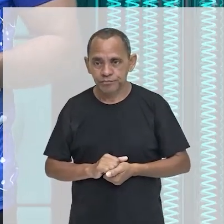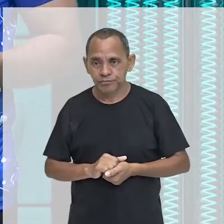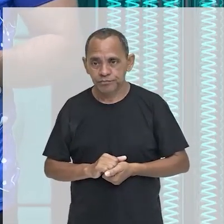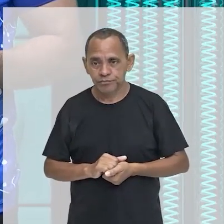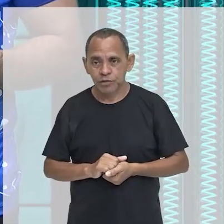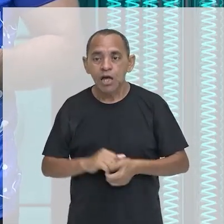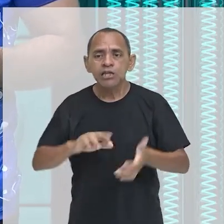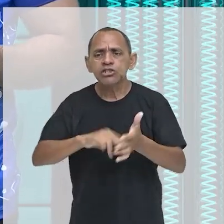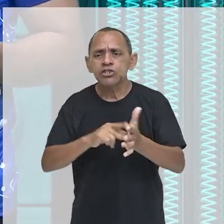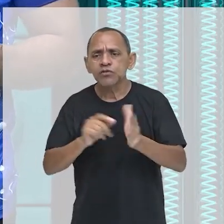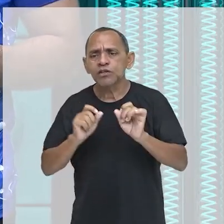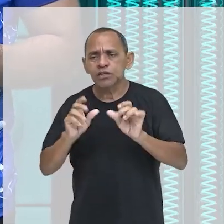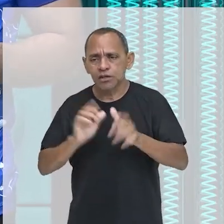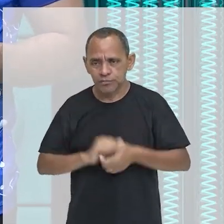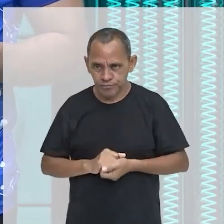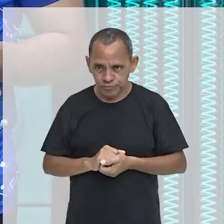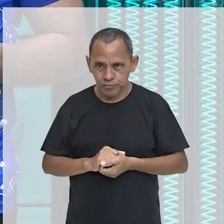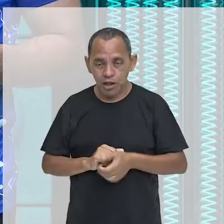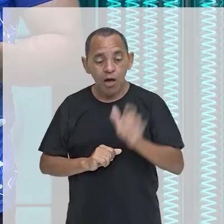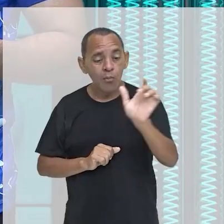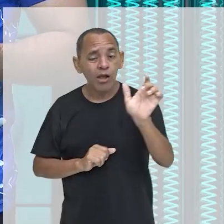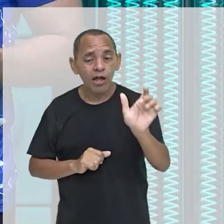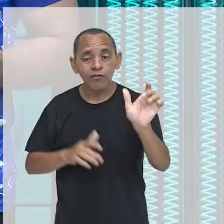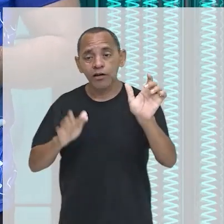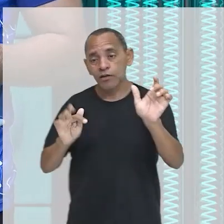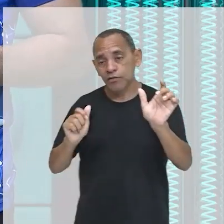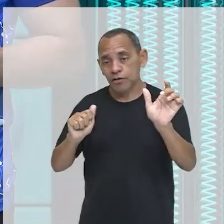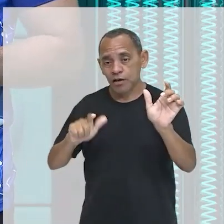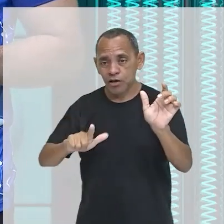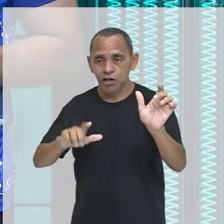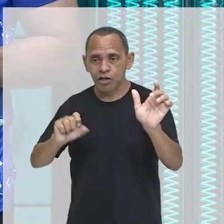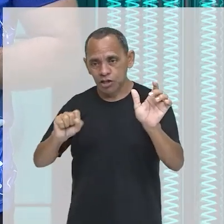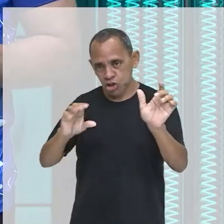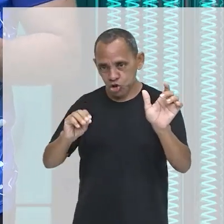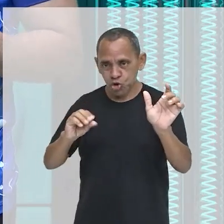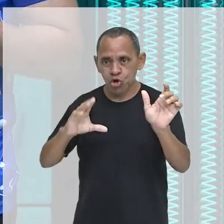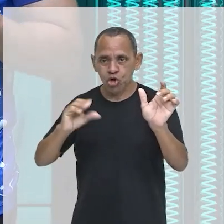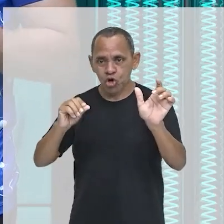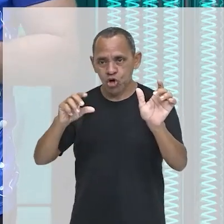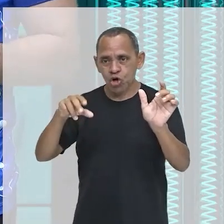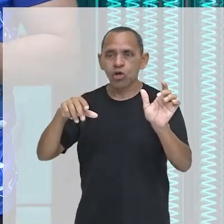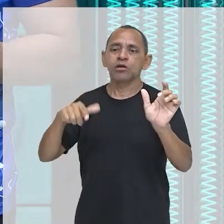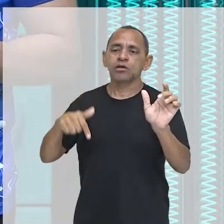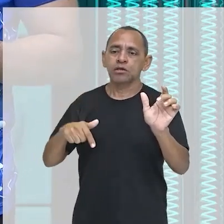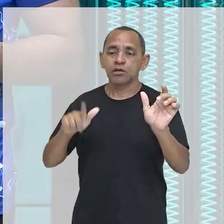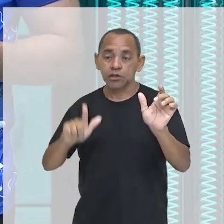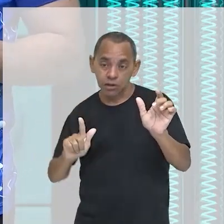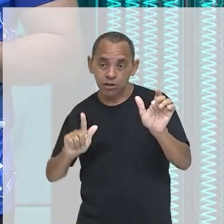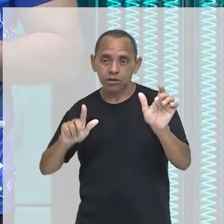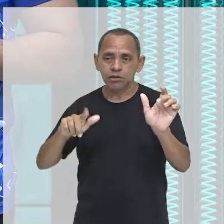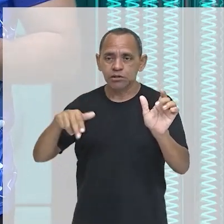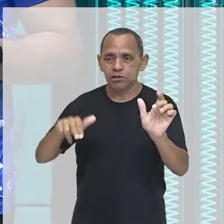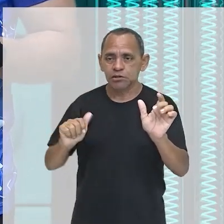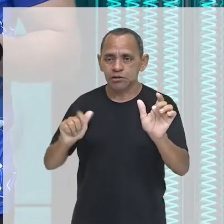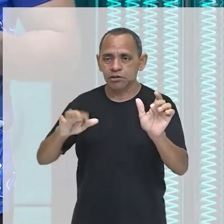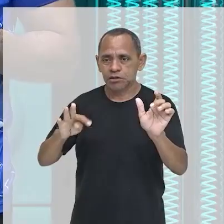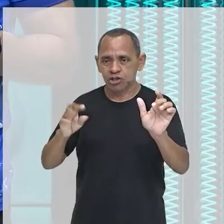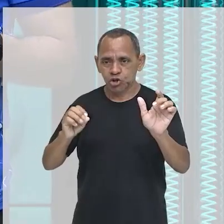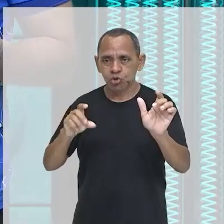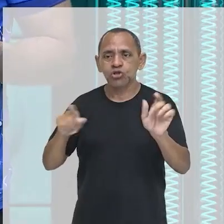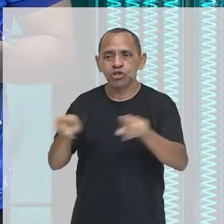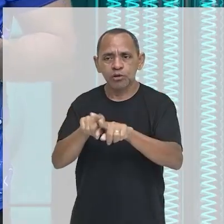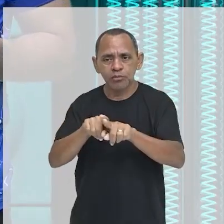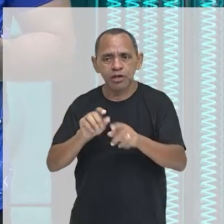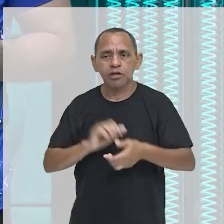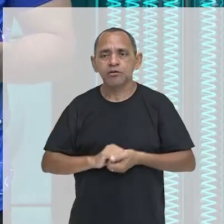significado dela na língua portuguesa. Aí, continuando, organize your ideas. Como é que você vai fazer? Você já sabe o seu ponto de vista,